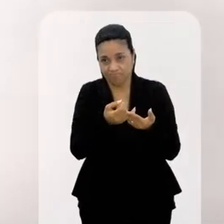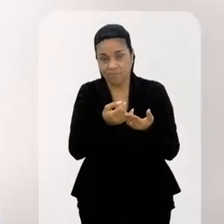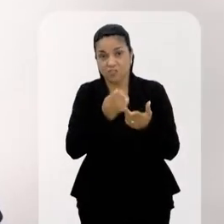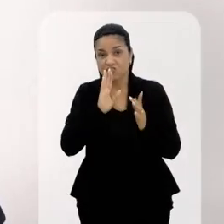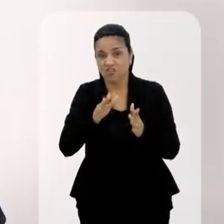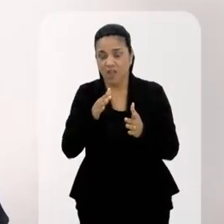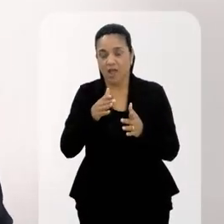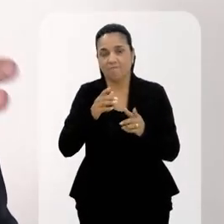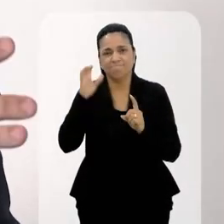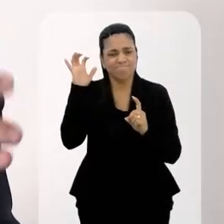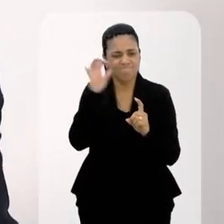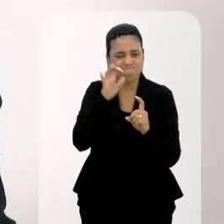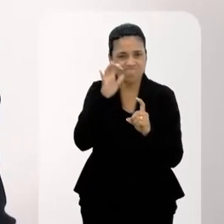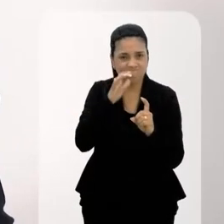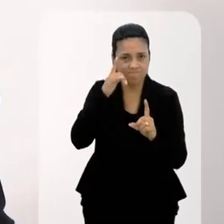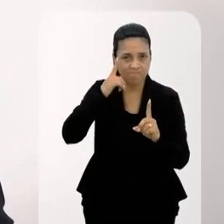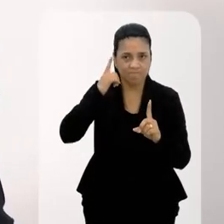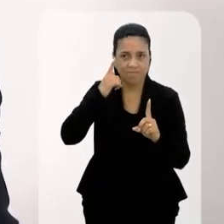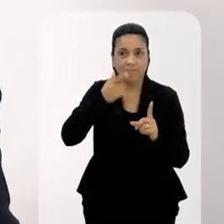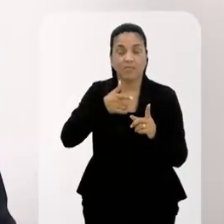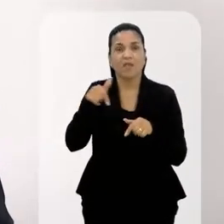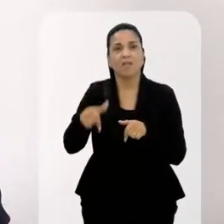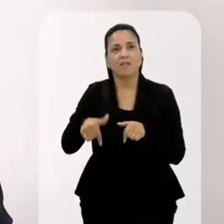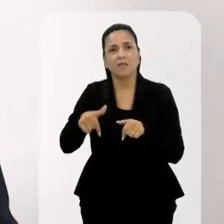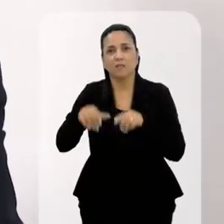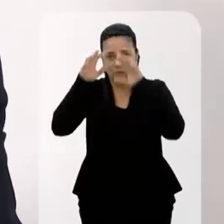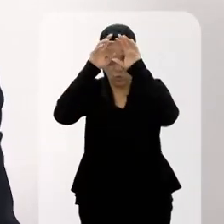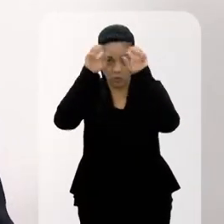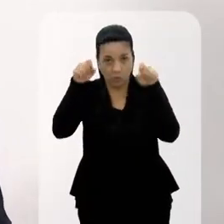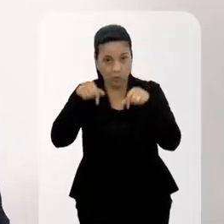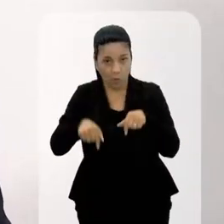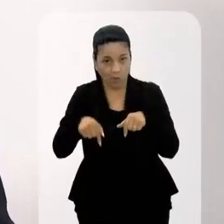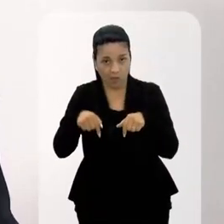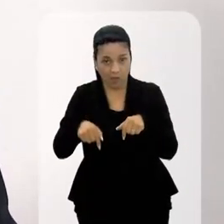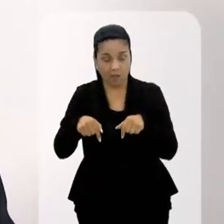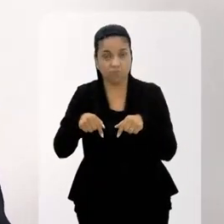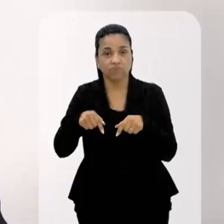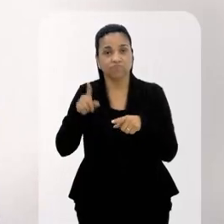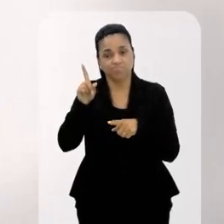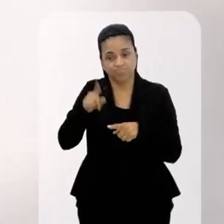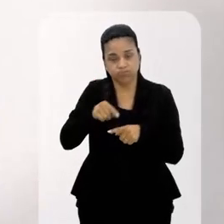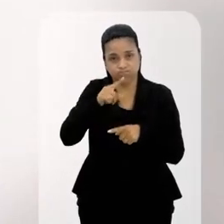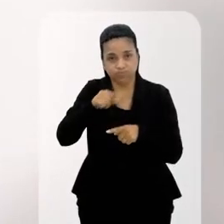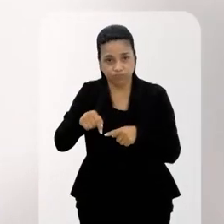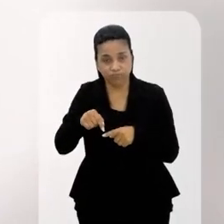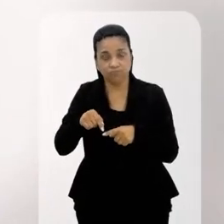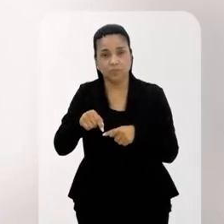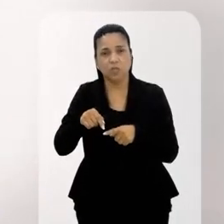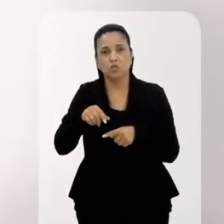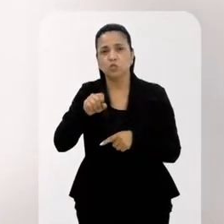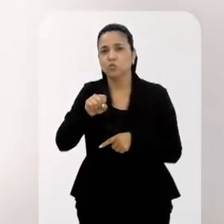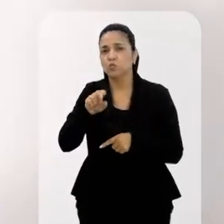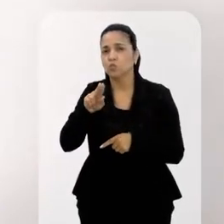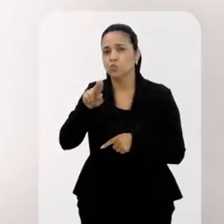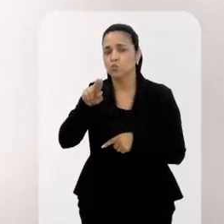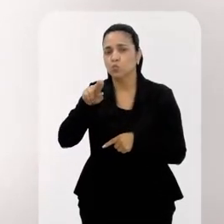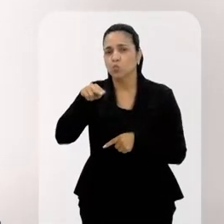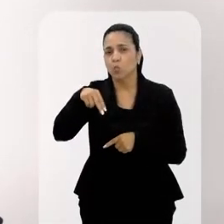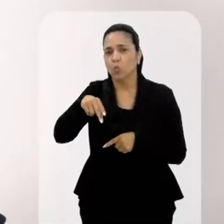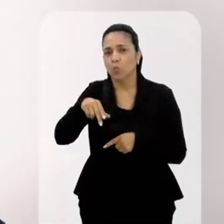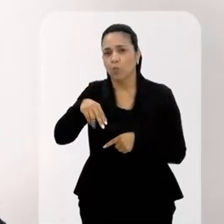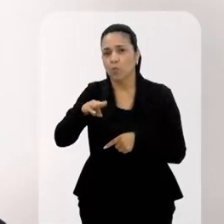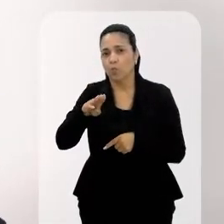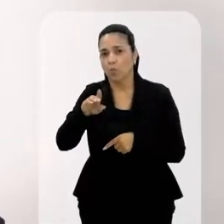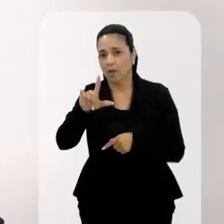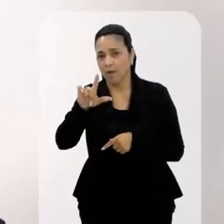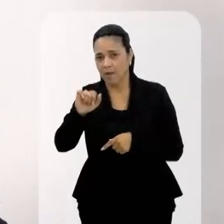moral. Inclusive, há um tempo atrás, existe uma súmula no tribunal aqui do Rio que foi derrubada, que ela dizia, acho que era a súmula